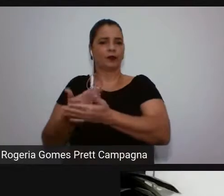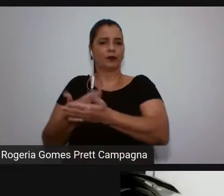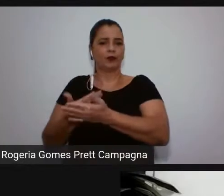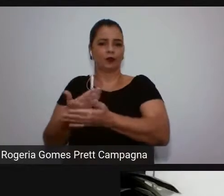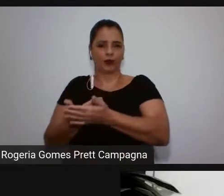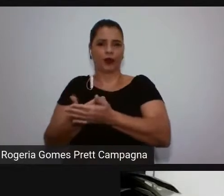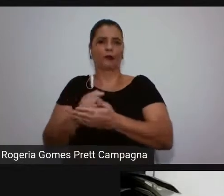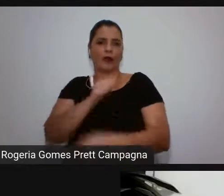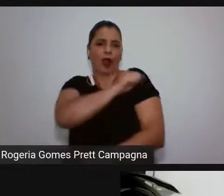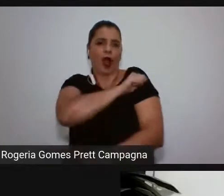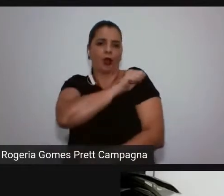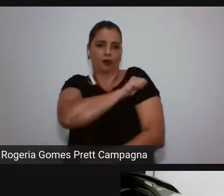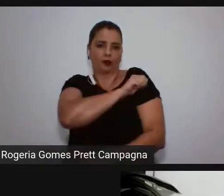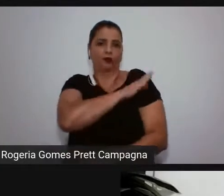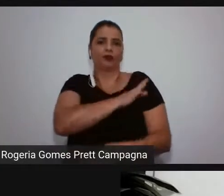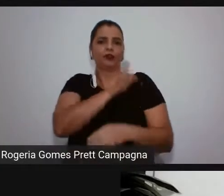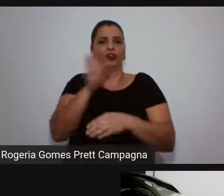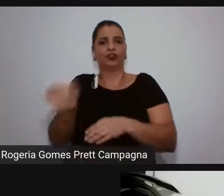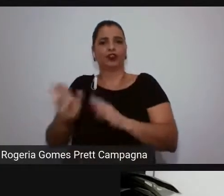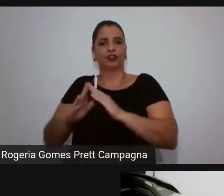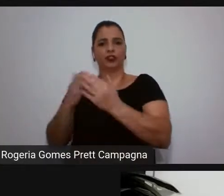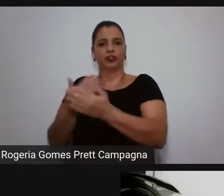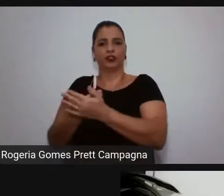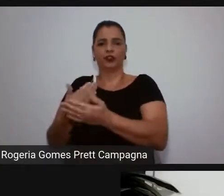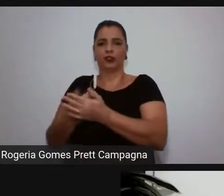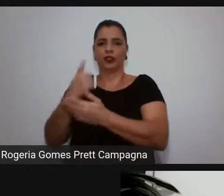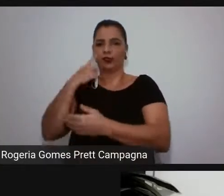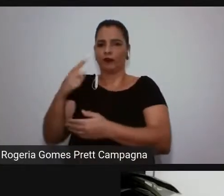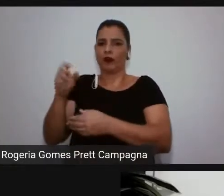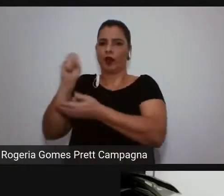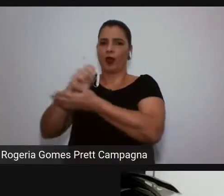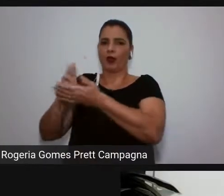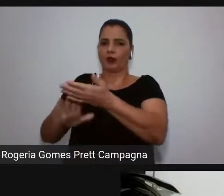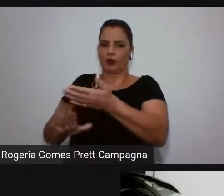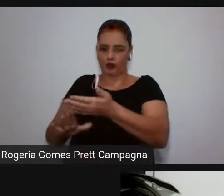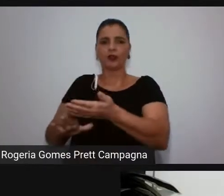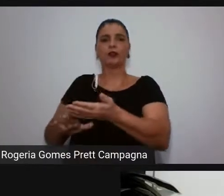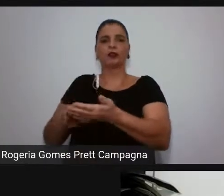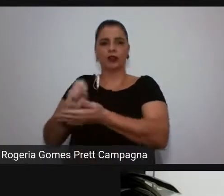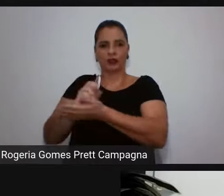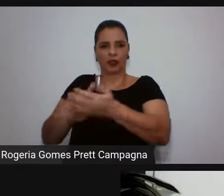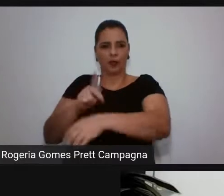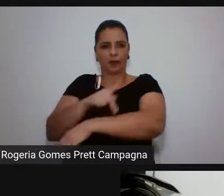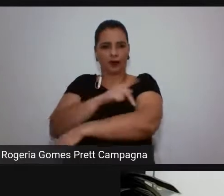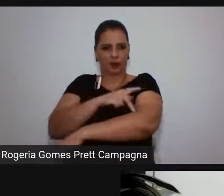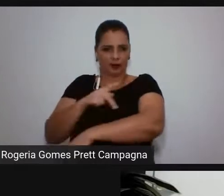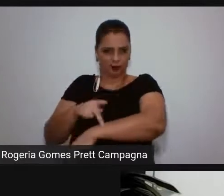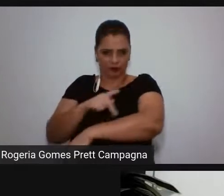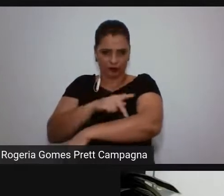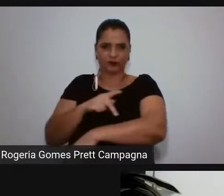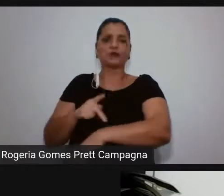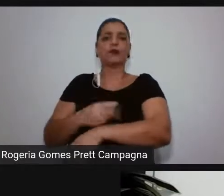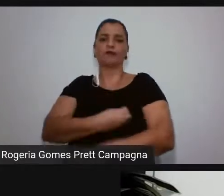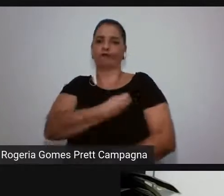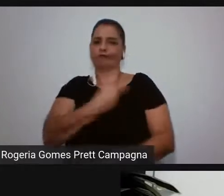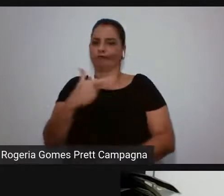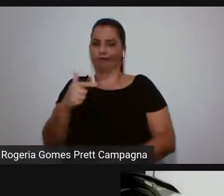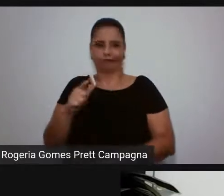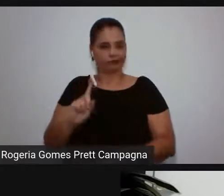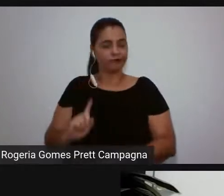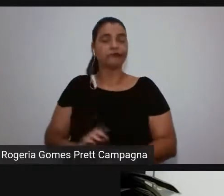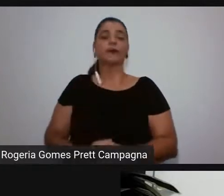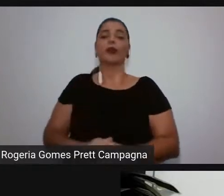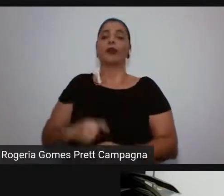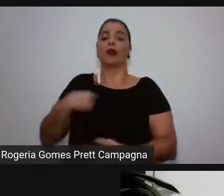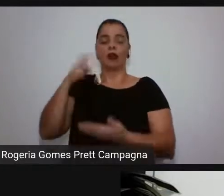chega na escola, ele vê a PNP que foi criada pelos professores de uma maneira diferente, então ele